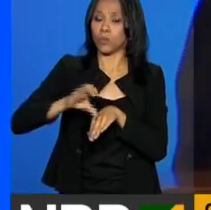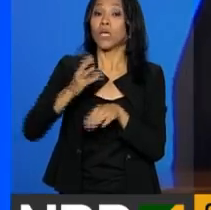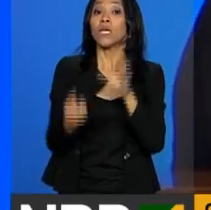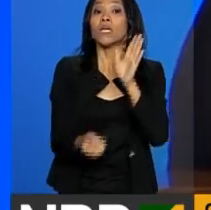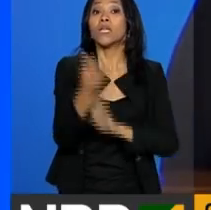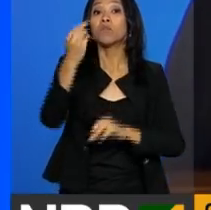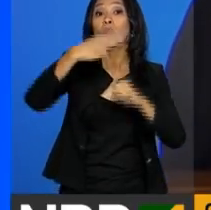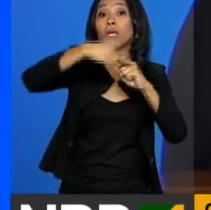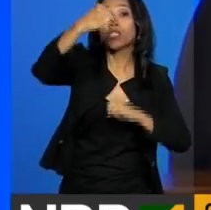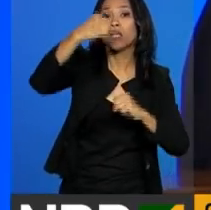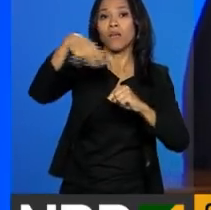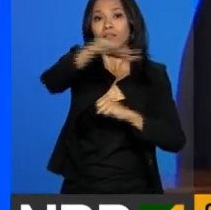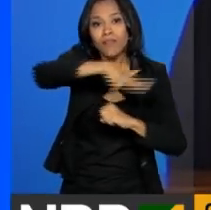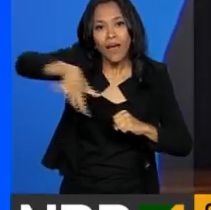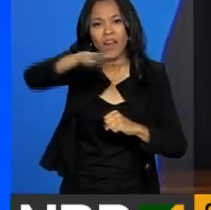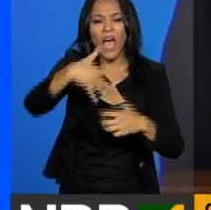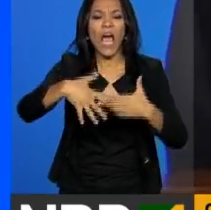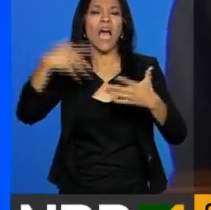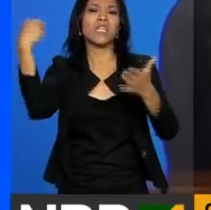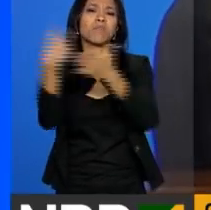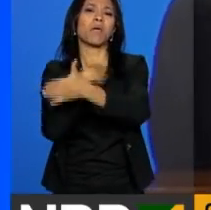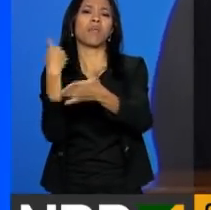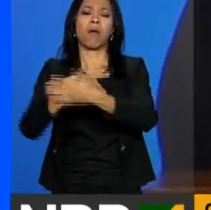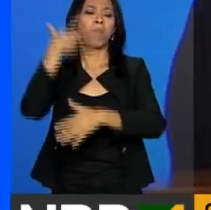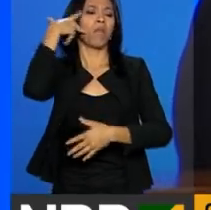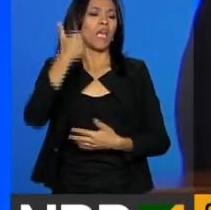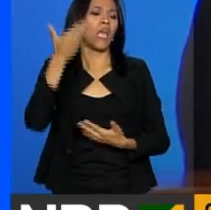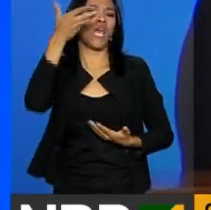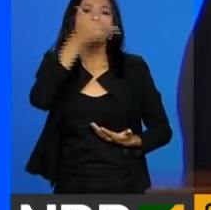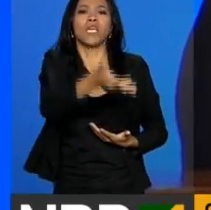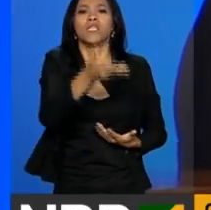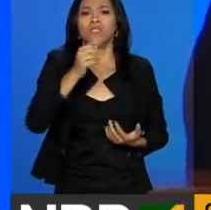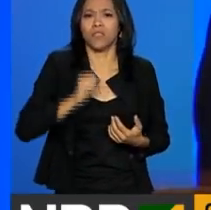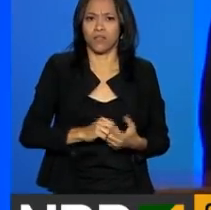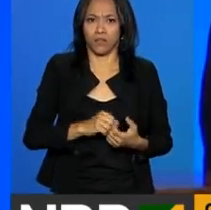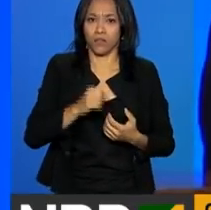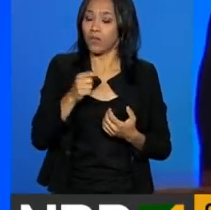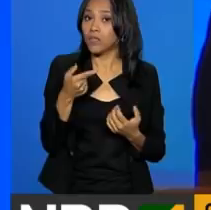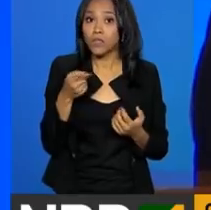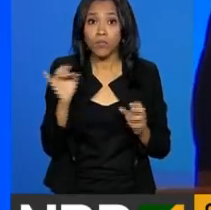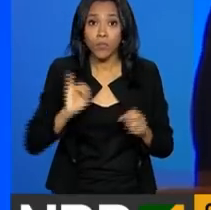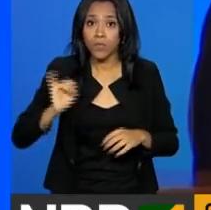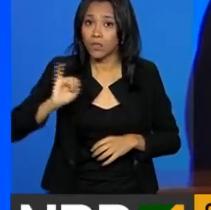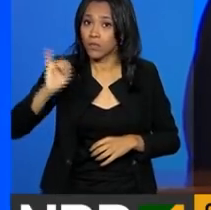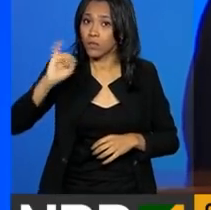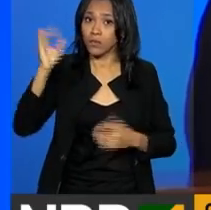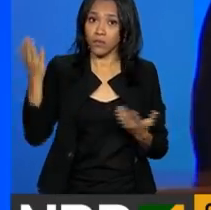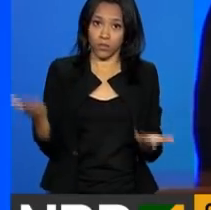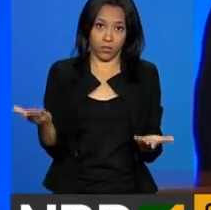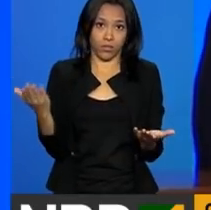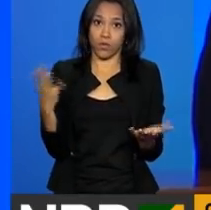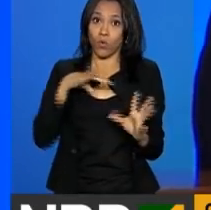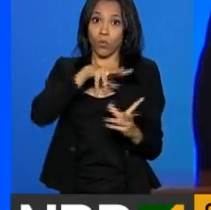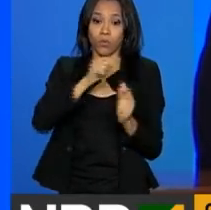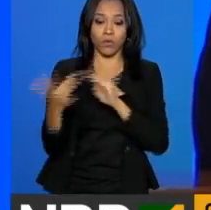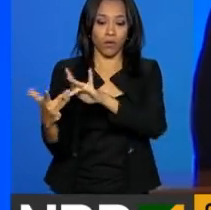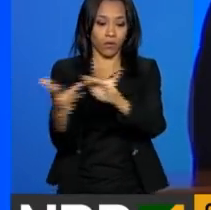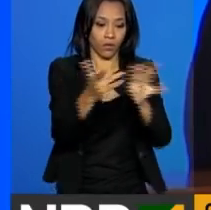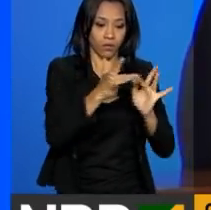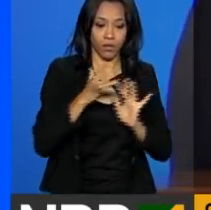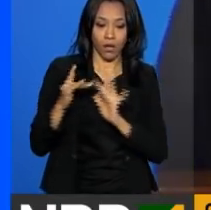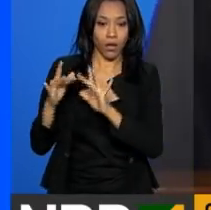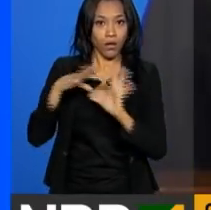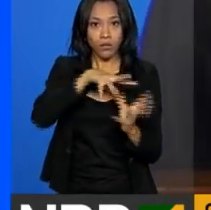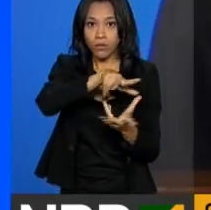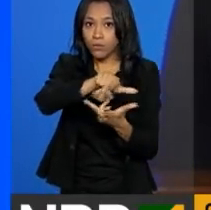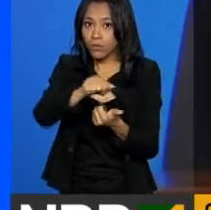direito as pessoas eram esposas pra que está aí relações internacionais é importantíssimo é fundamental no mundo conectado como hoje